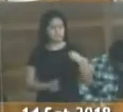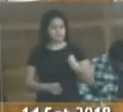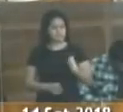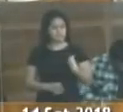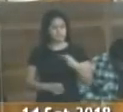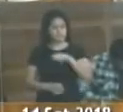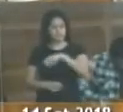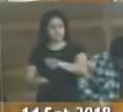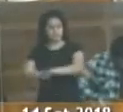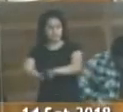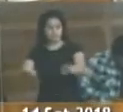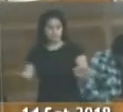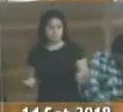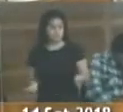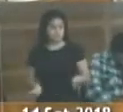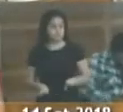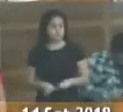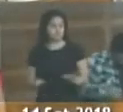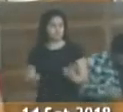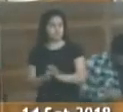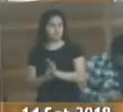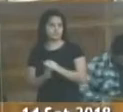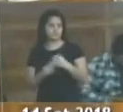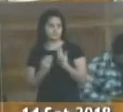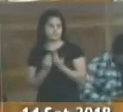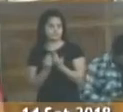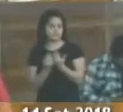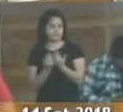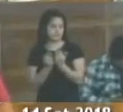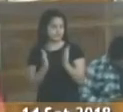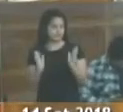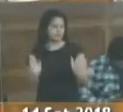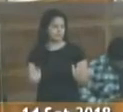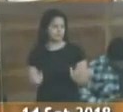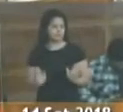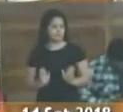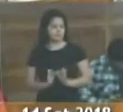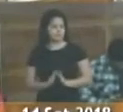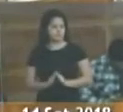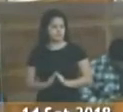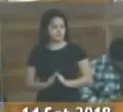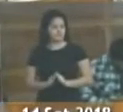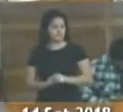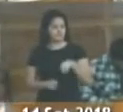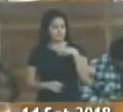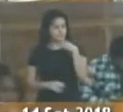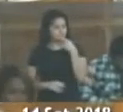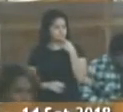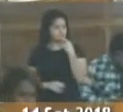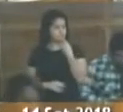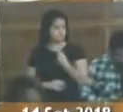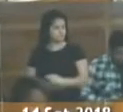para a mesa, e, por fim, nós vamos abrir para a palavra